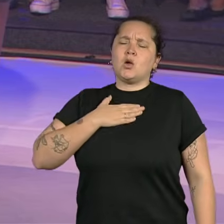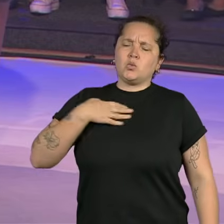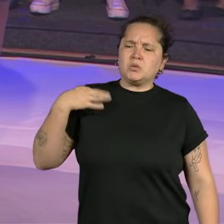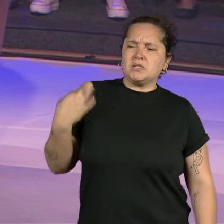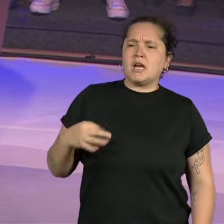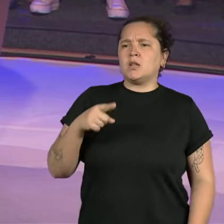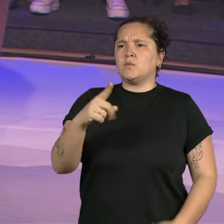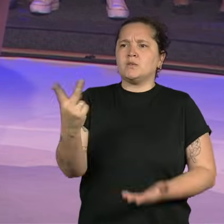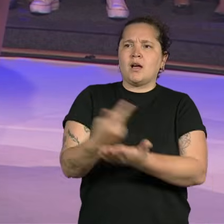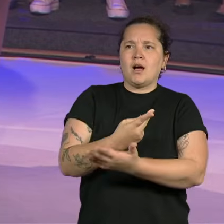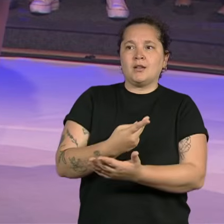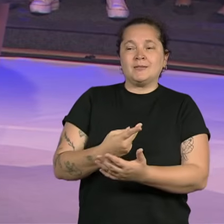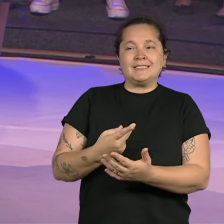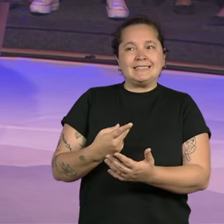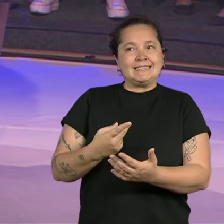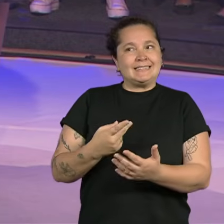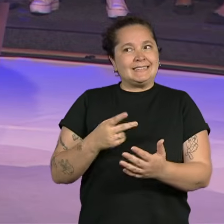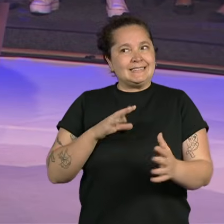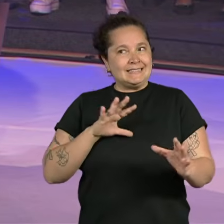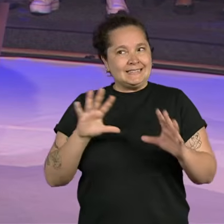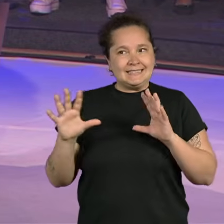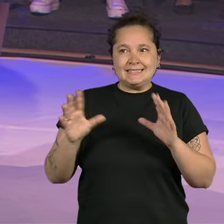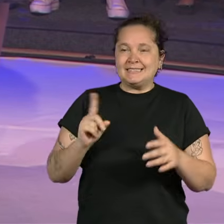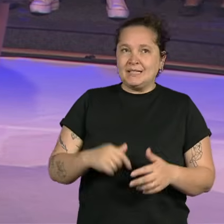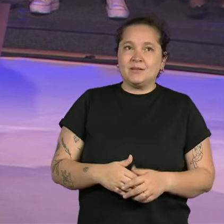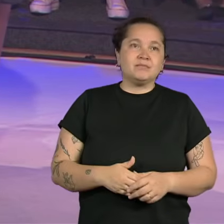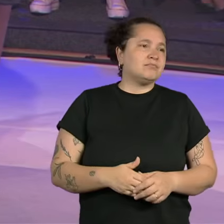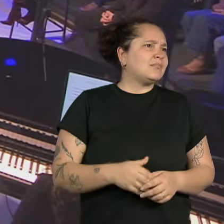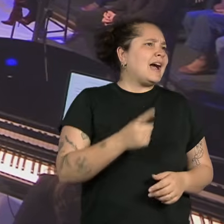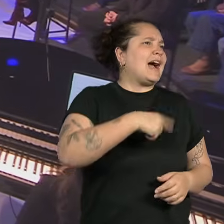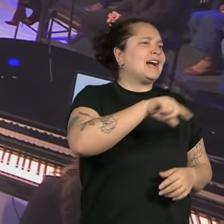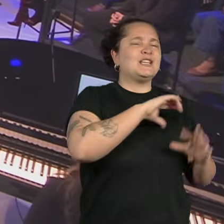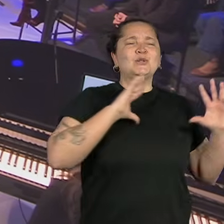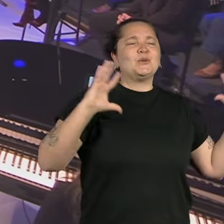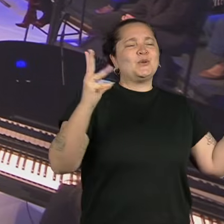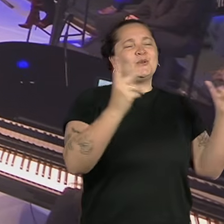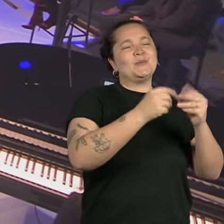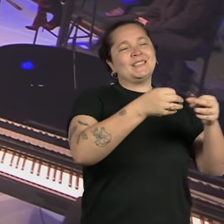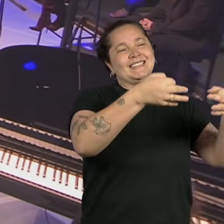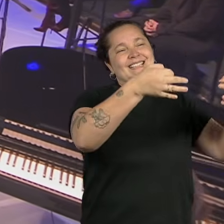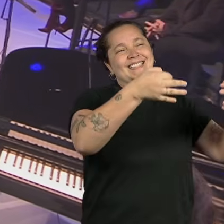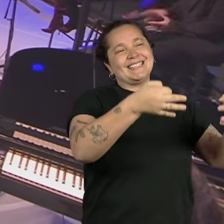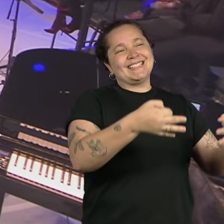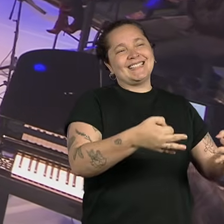outro está errado. É. Em princípio, né? Aqui nós somos todos certos.